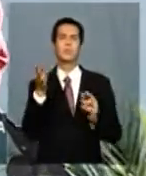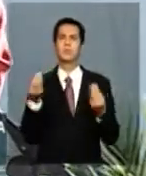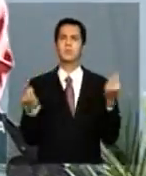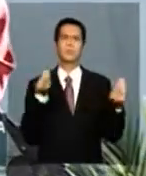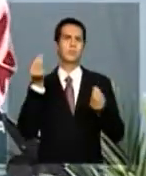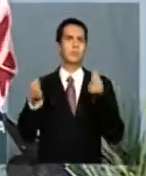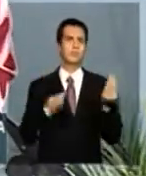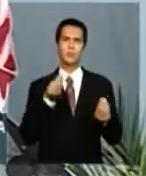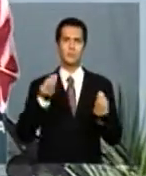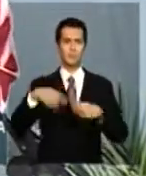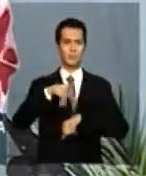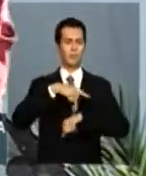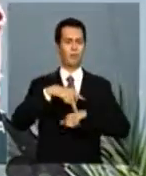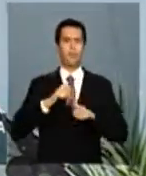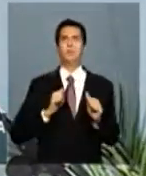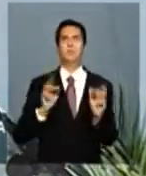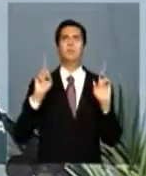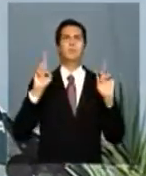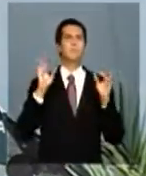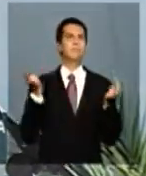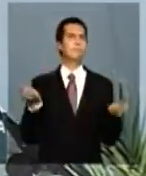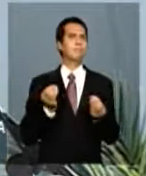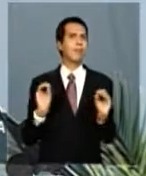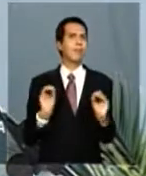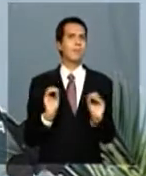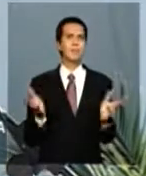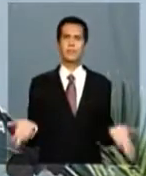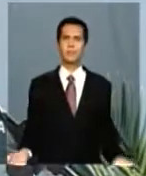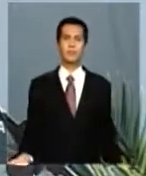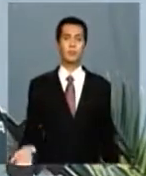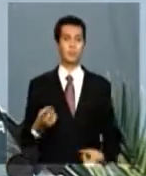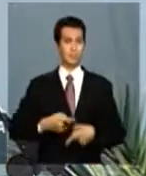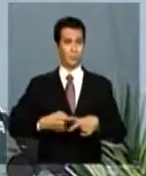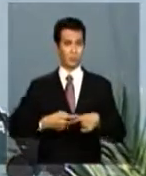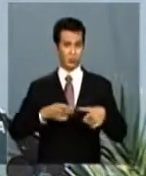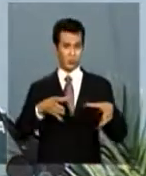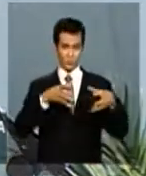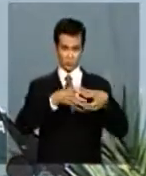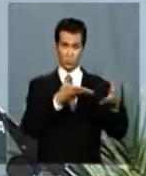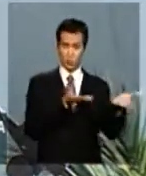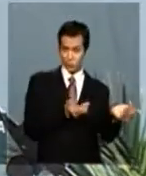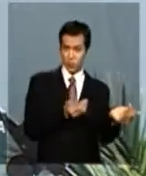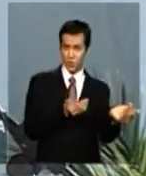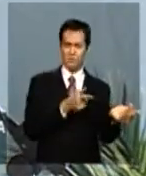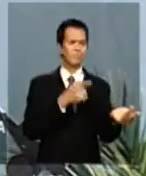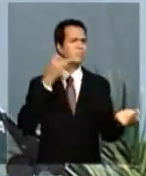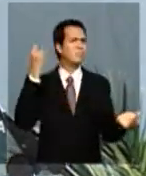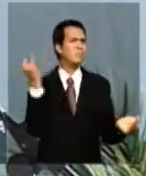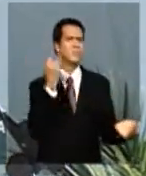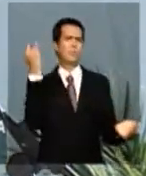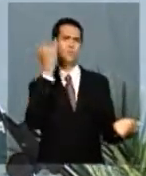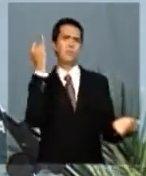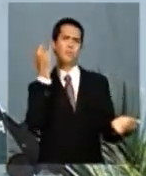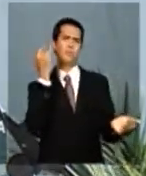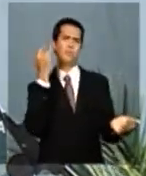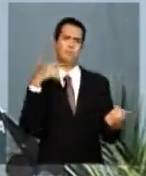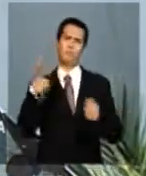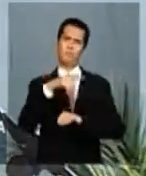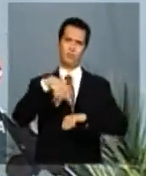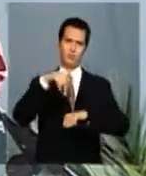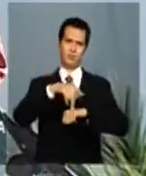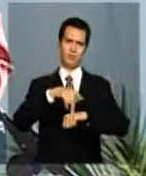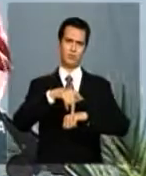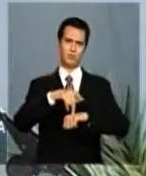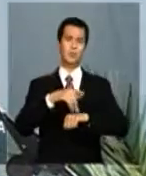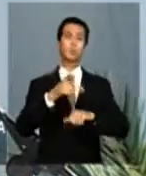país não ter esperança no futuro, porque o jovem é aquilo que é mais importante num país. O jovem